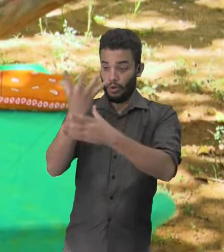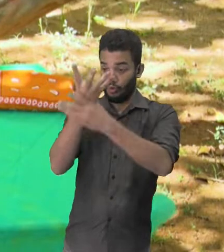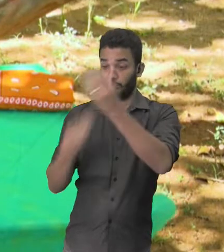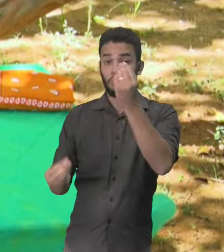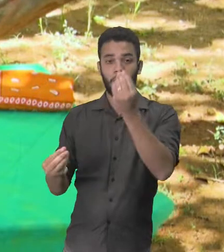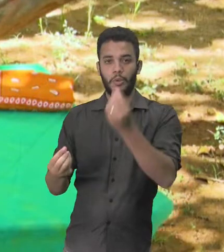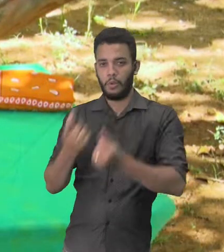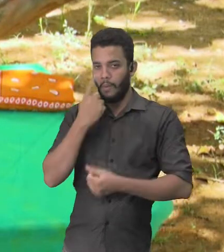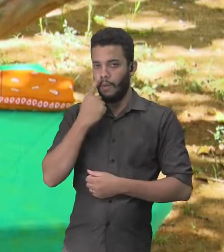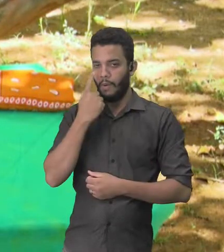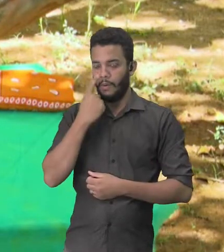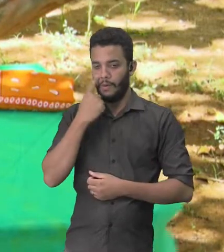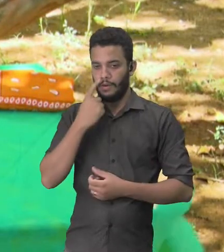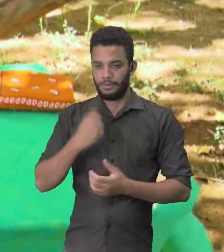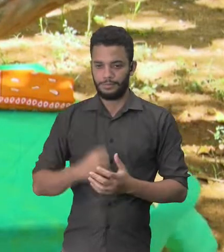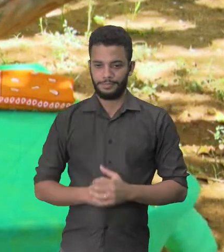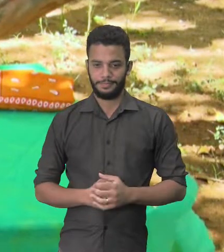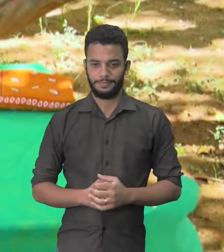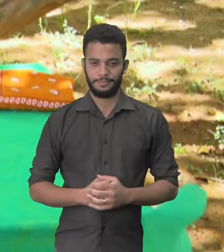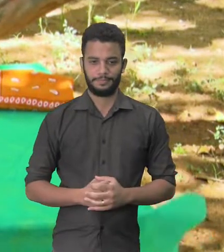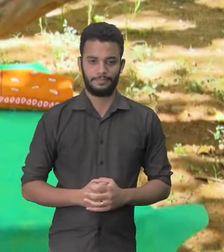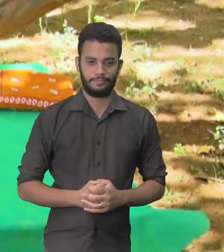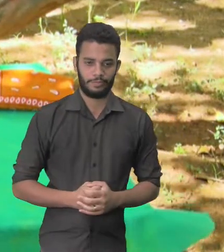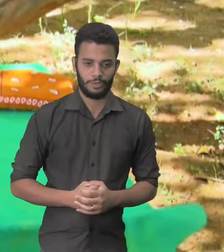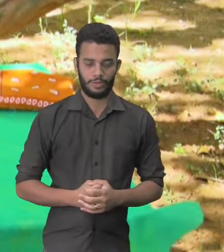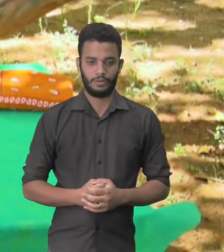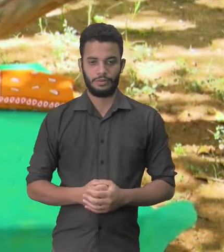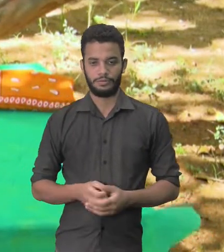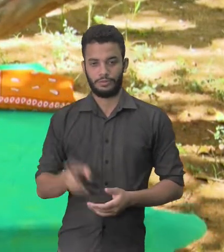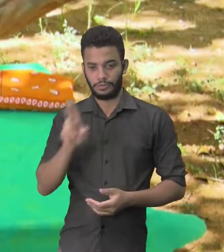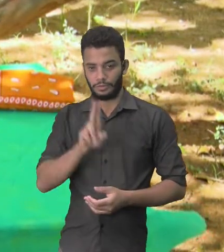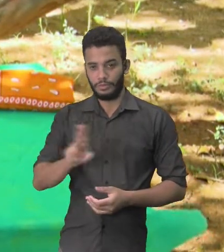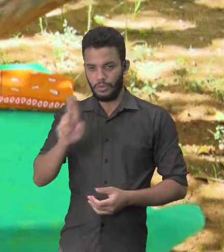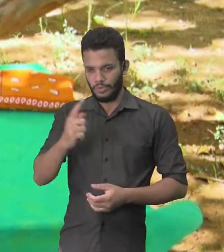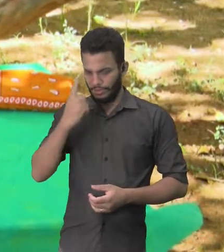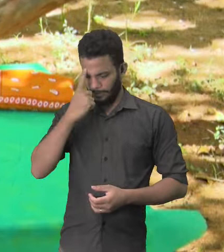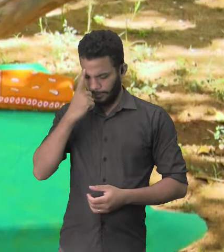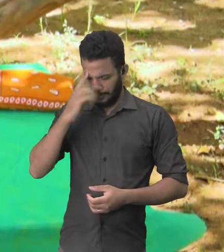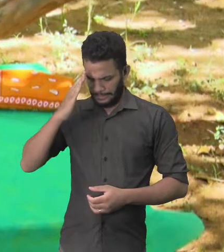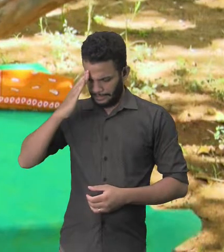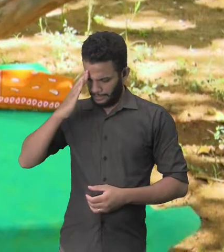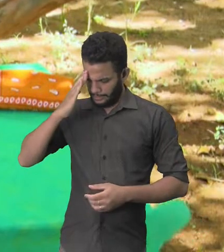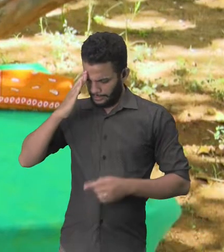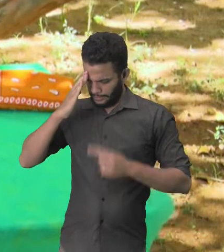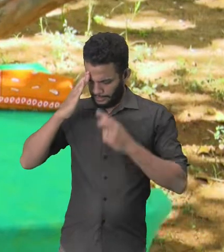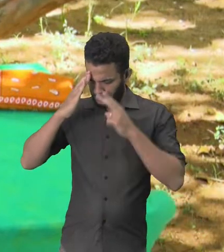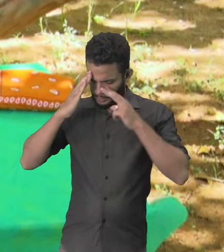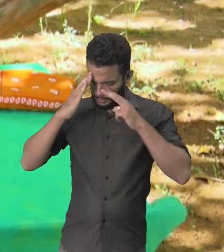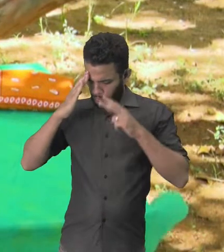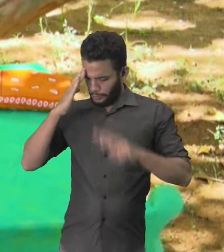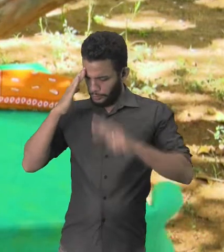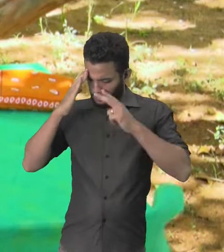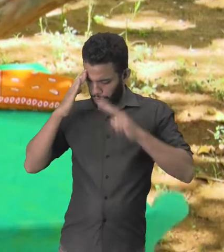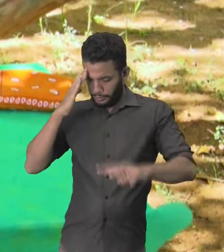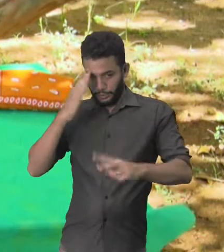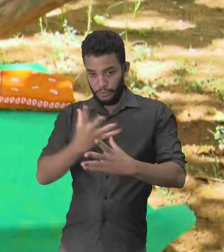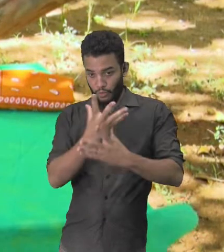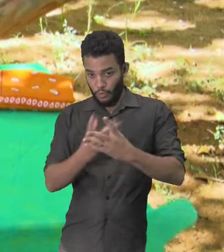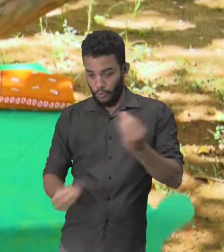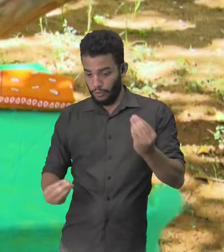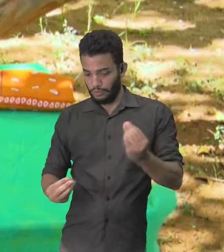Então vamos começar, né? Vou usar a força da minha concentração